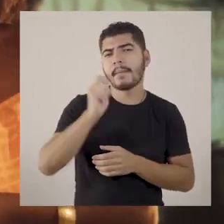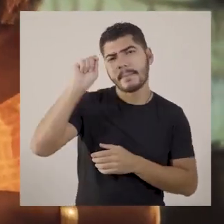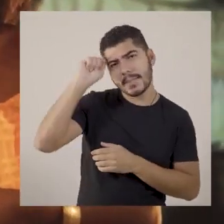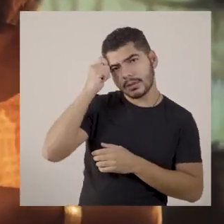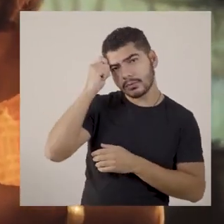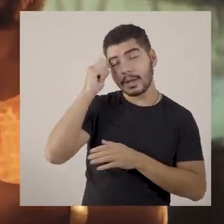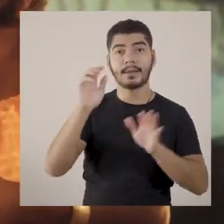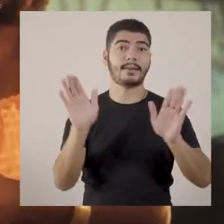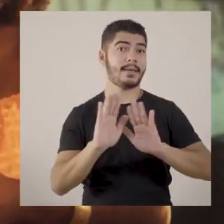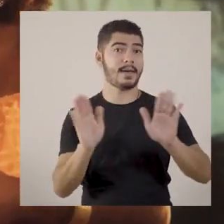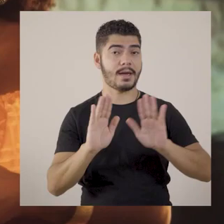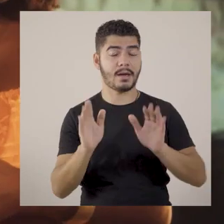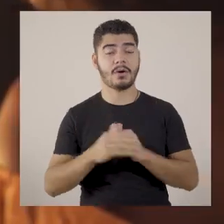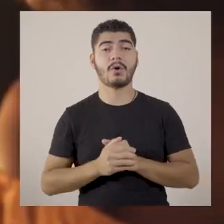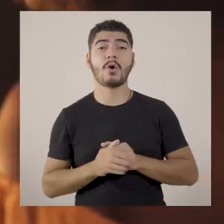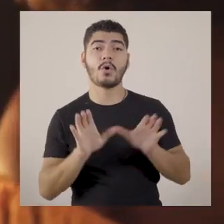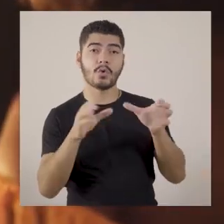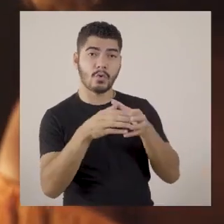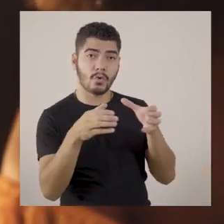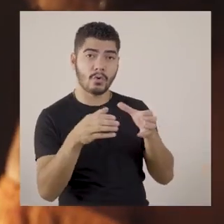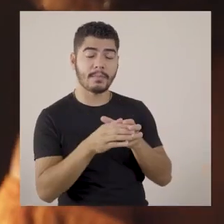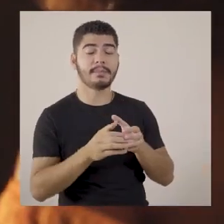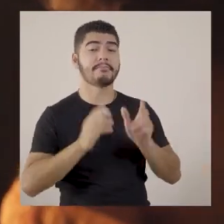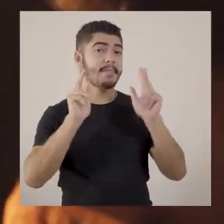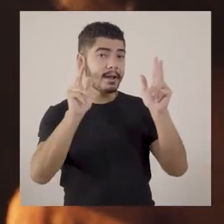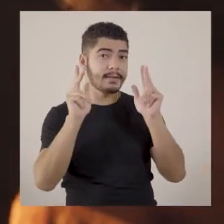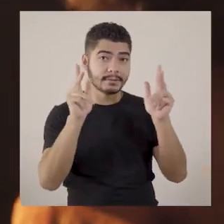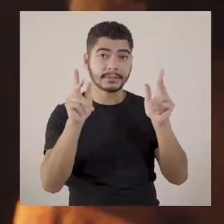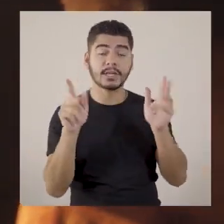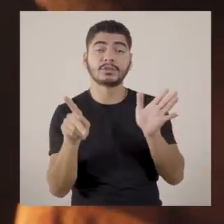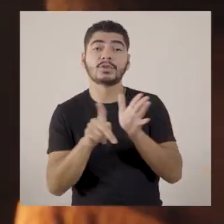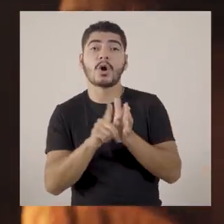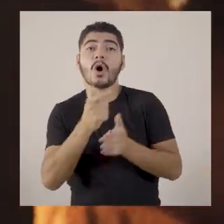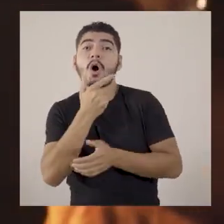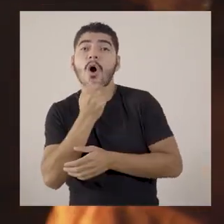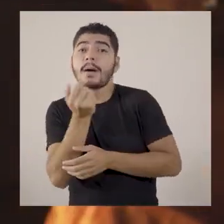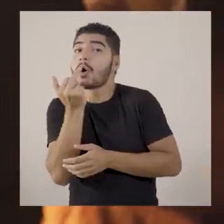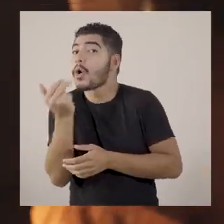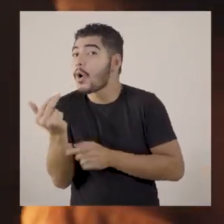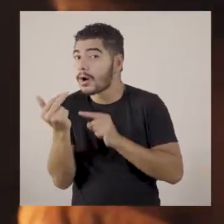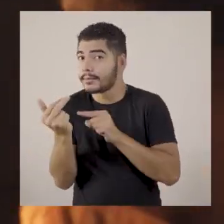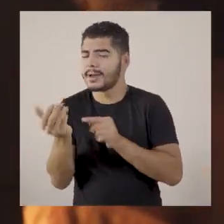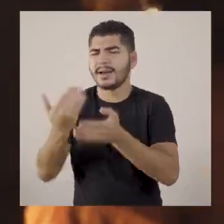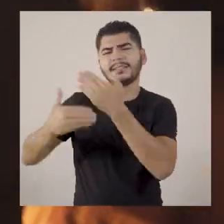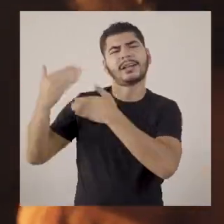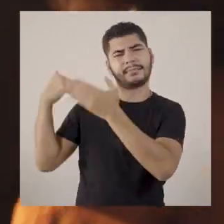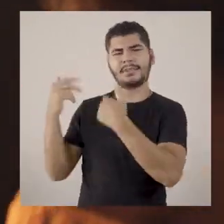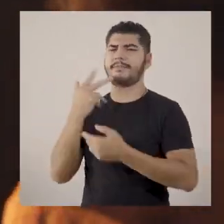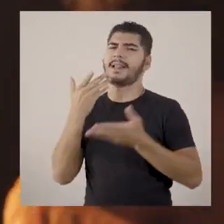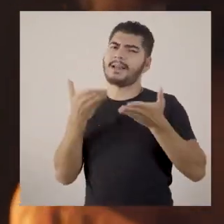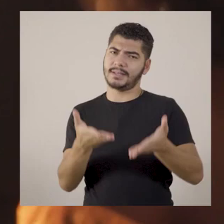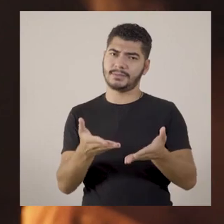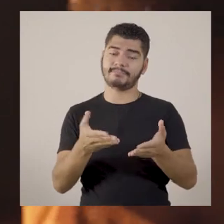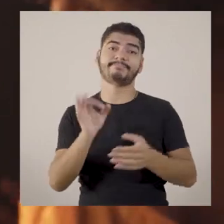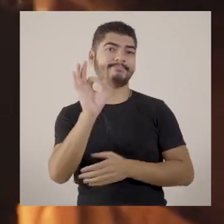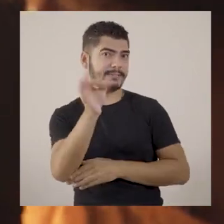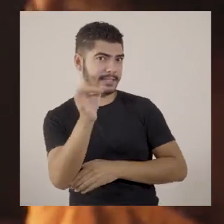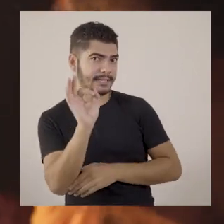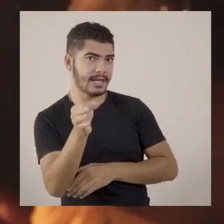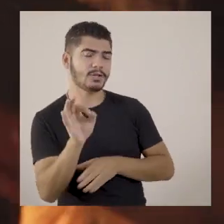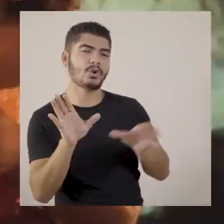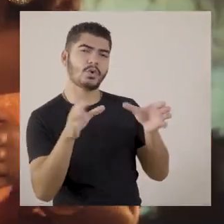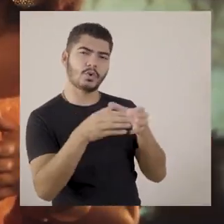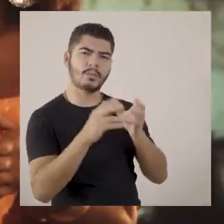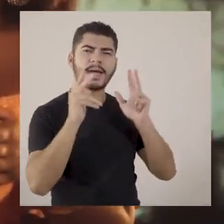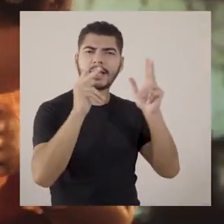Pretos. Não, é o Clube Recreativo Beneficente dos Homens de Cor. Naquela época falava assim, filho.